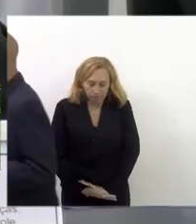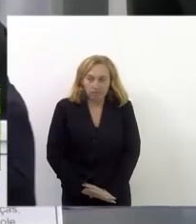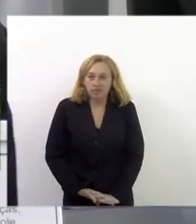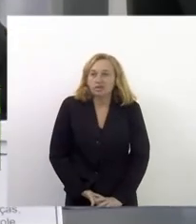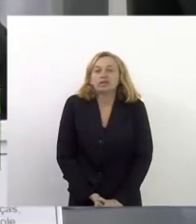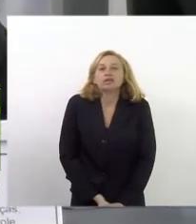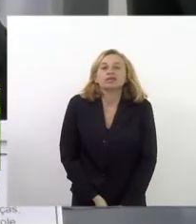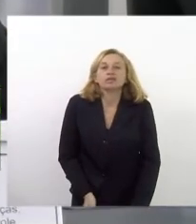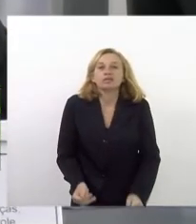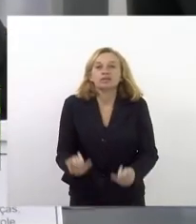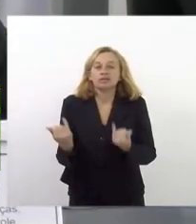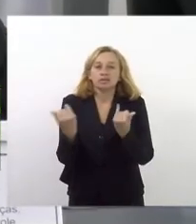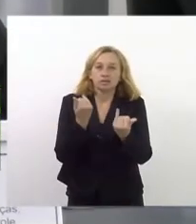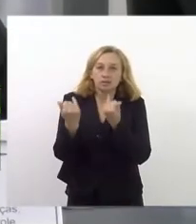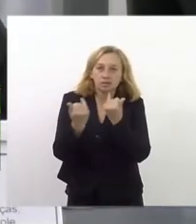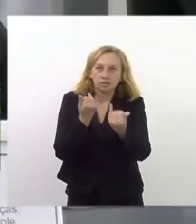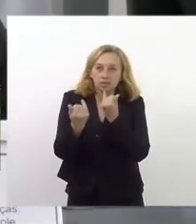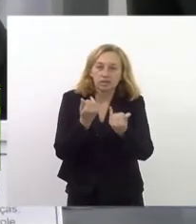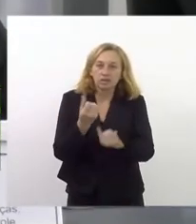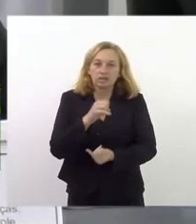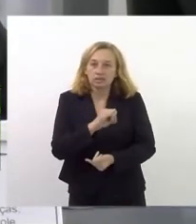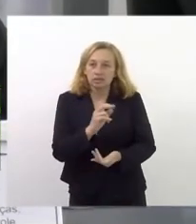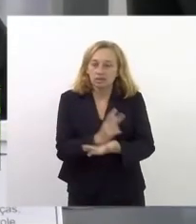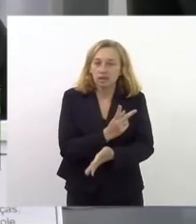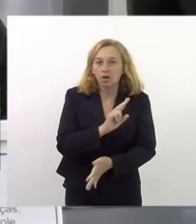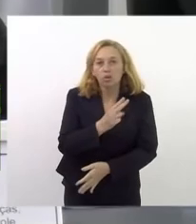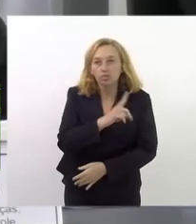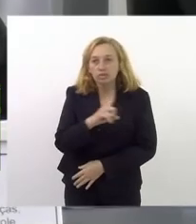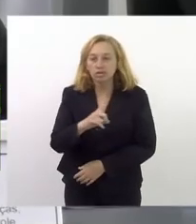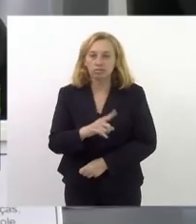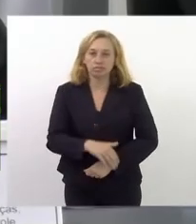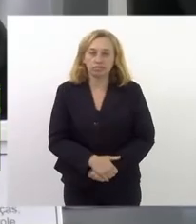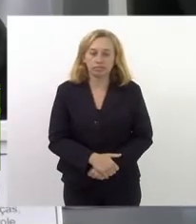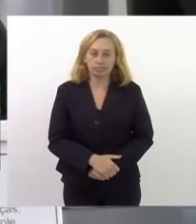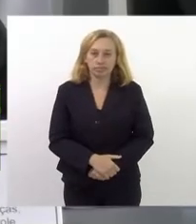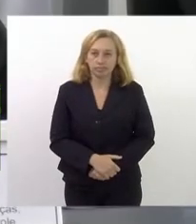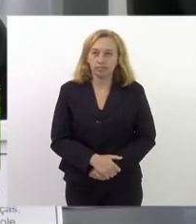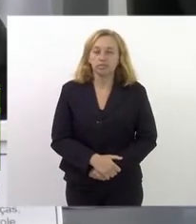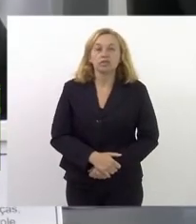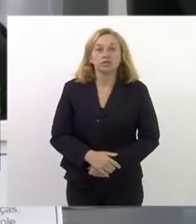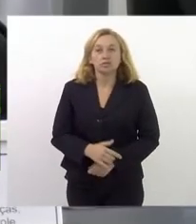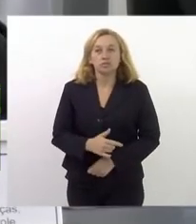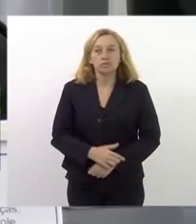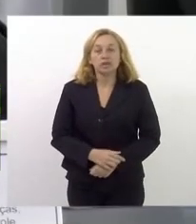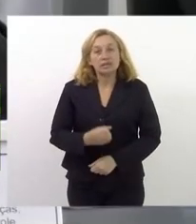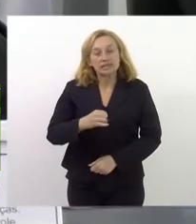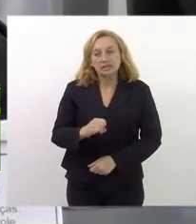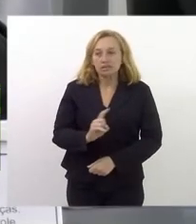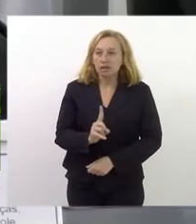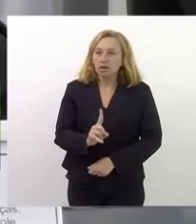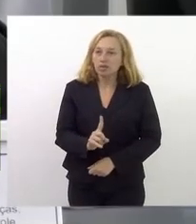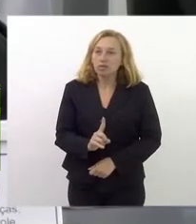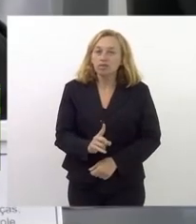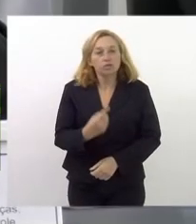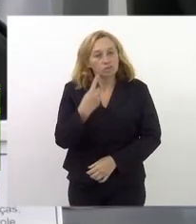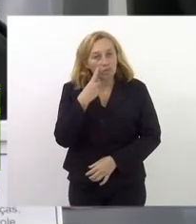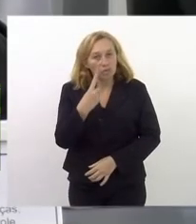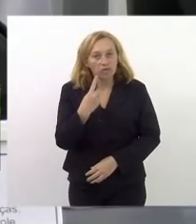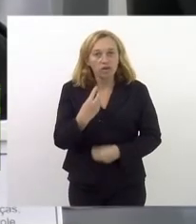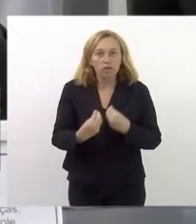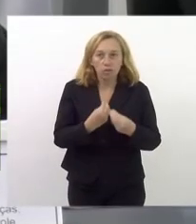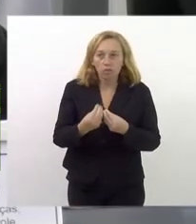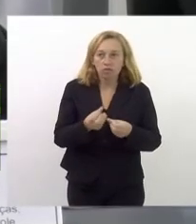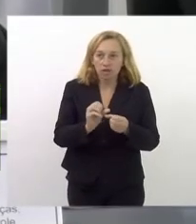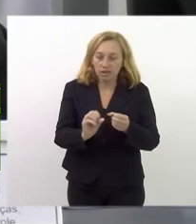nos informasse se isso virá ou não, porque se não virá, a gente vai tratar de fazer por nossa conta